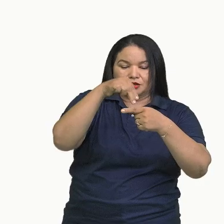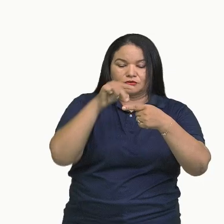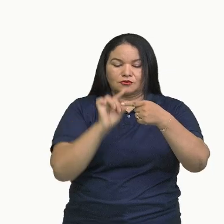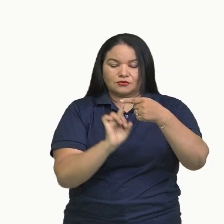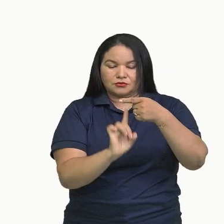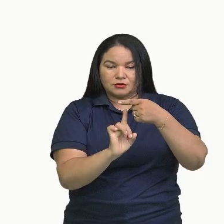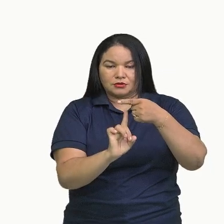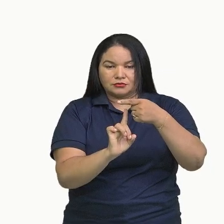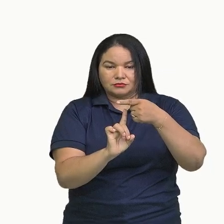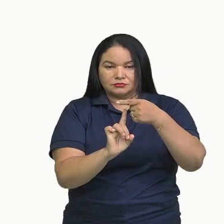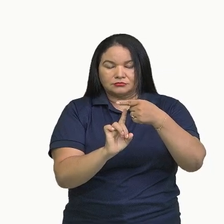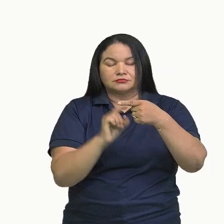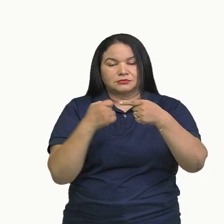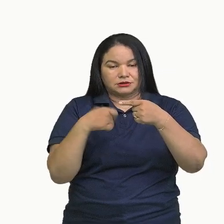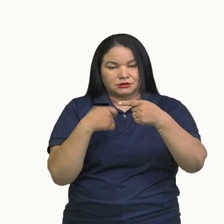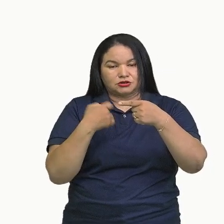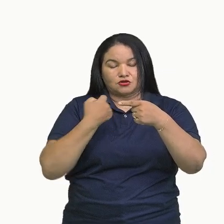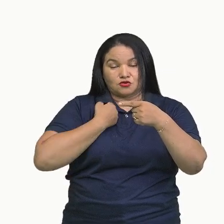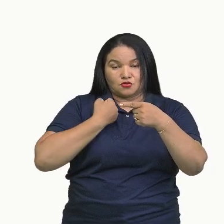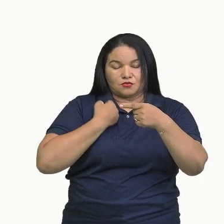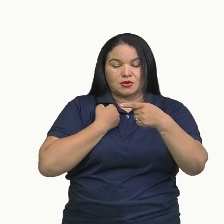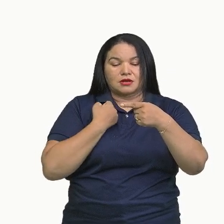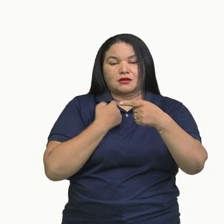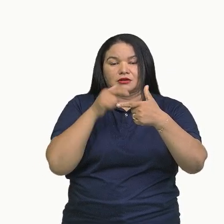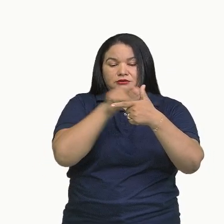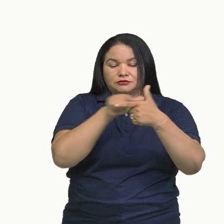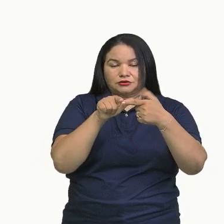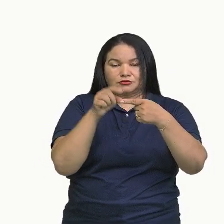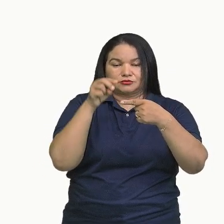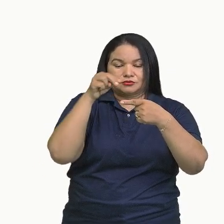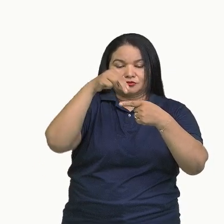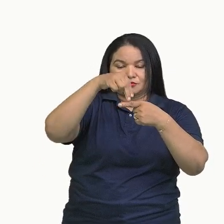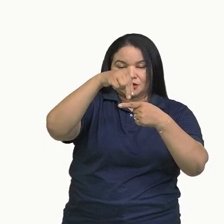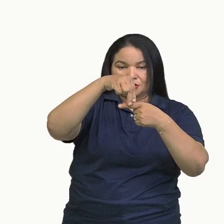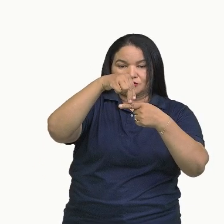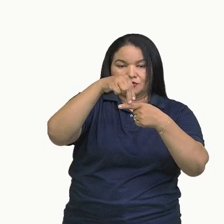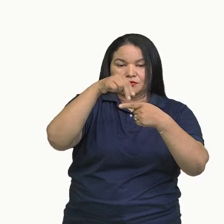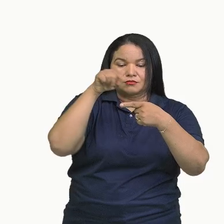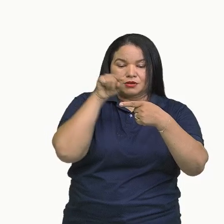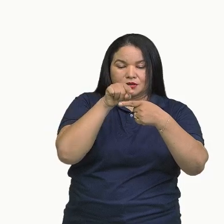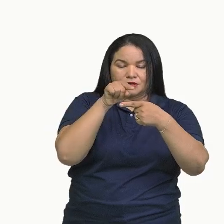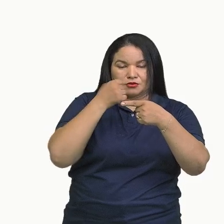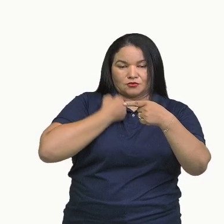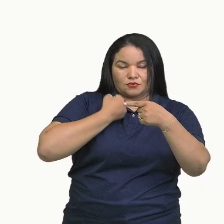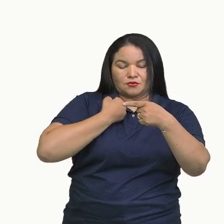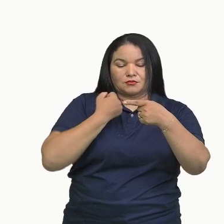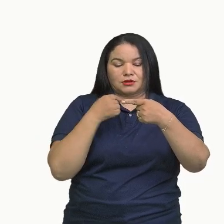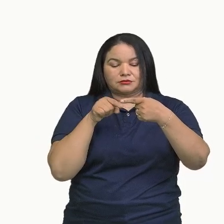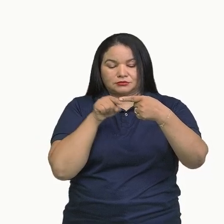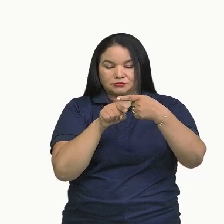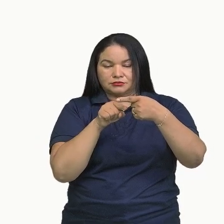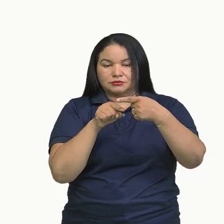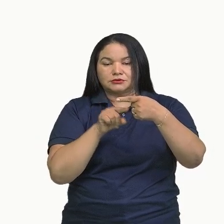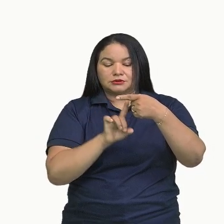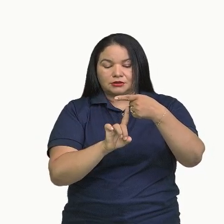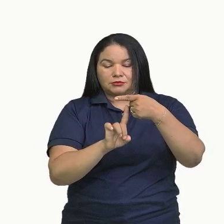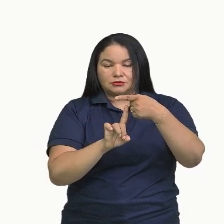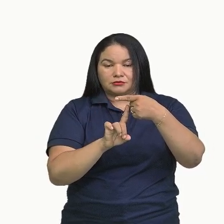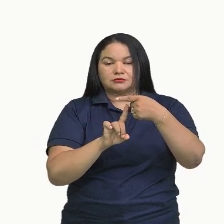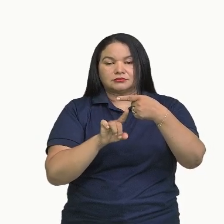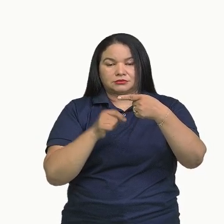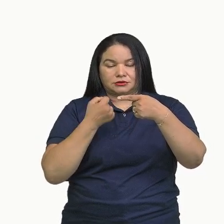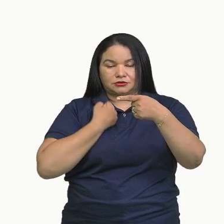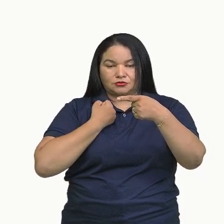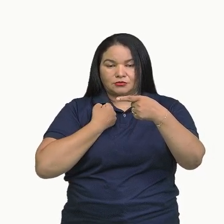ser o mesmo número que divida tanto o número do numerador, que é o número que se localiza aí na parte de cima, quanto no denominador, que é o número